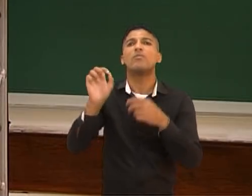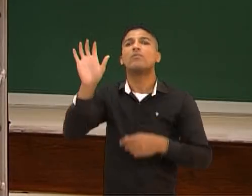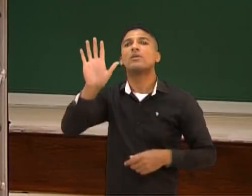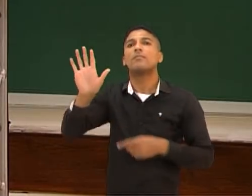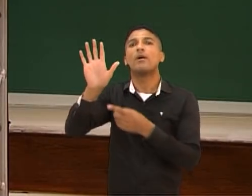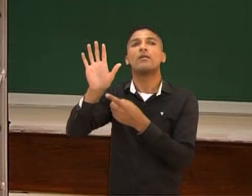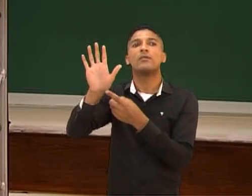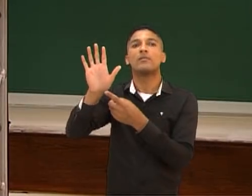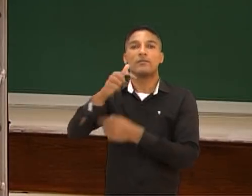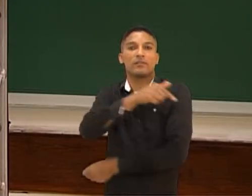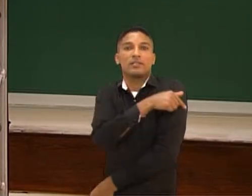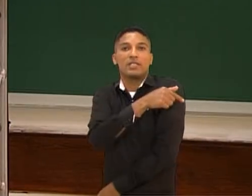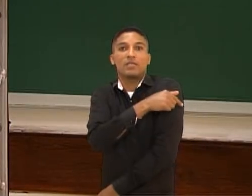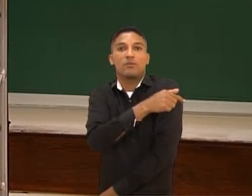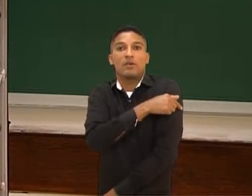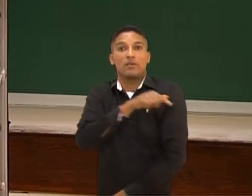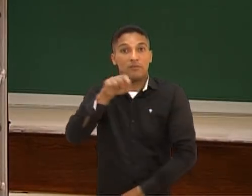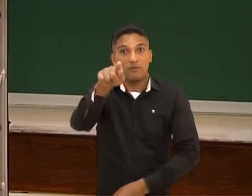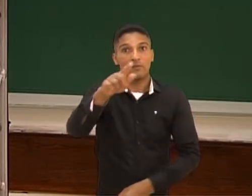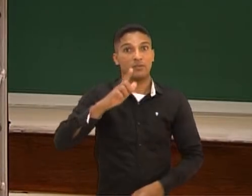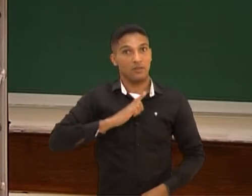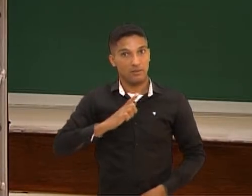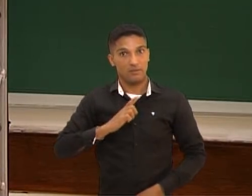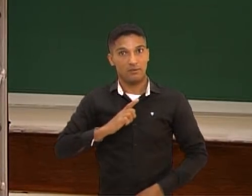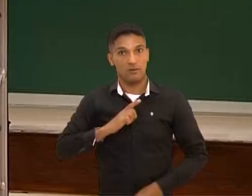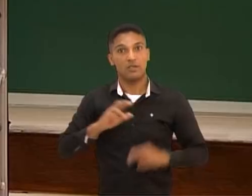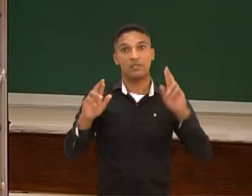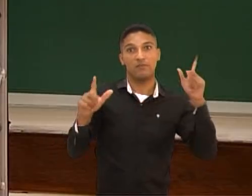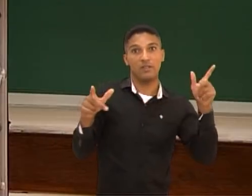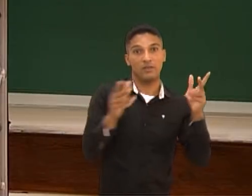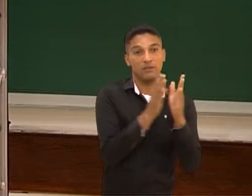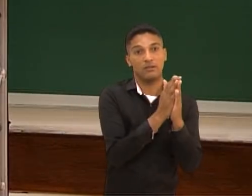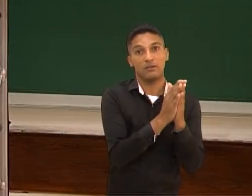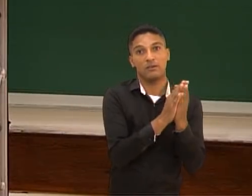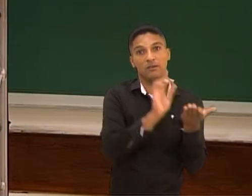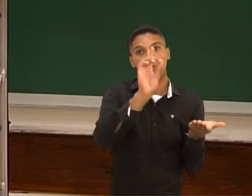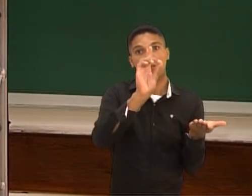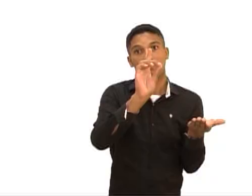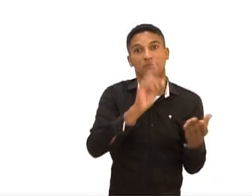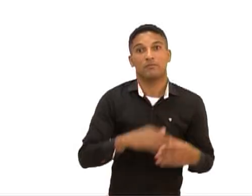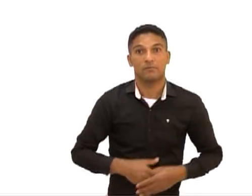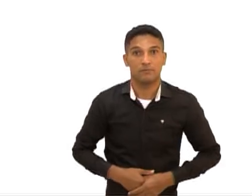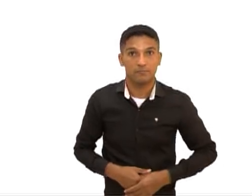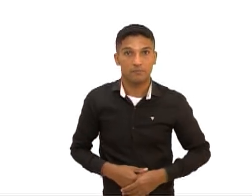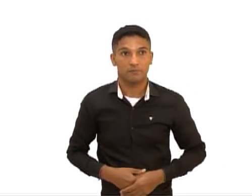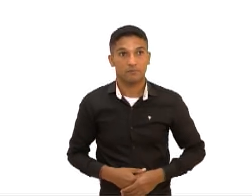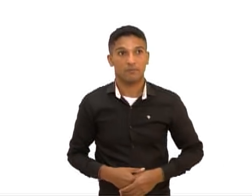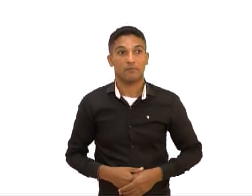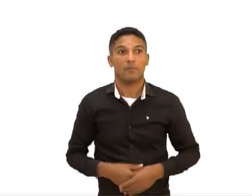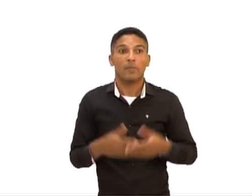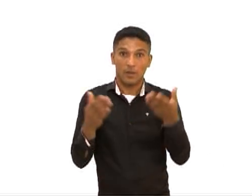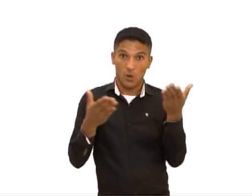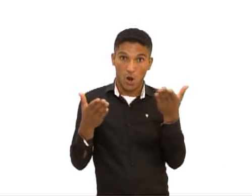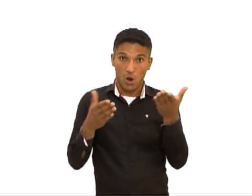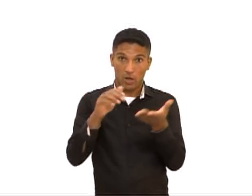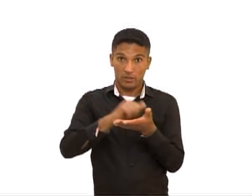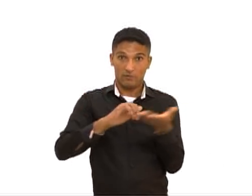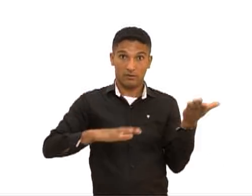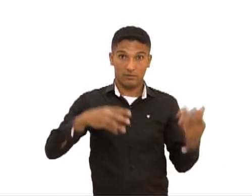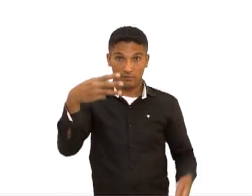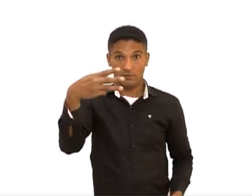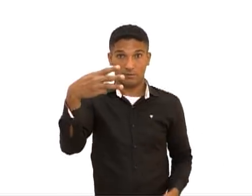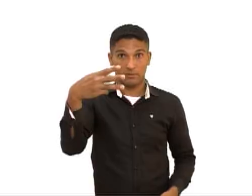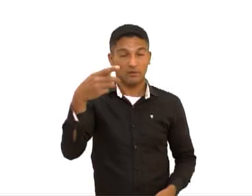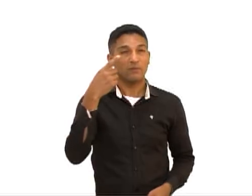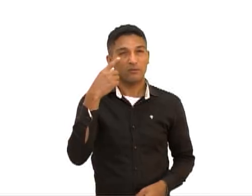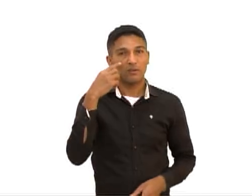têm, né, e utilizam aí no decorrer das aulas de vocês. Então, para o exercício 3 agora, eu vou pedir para